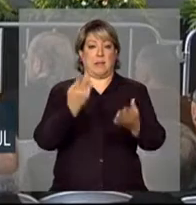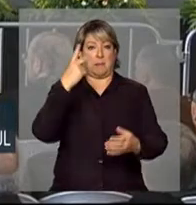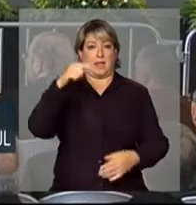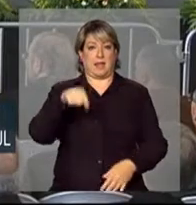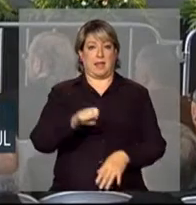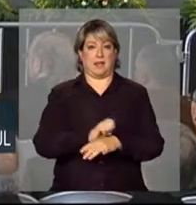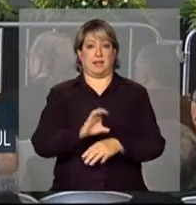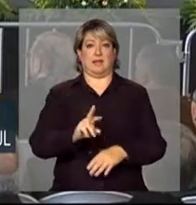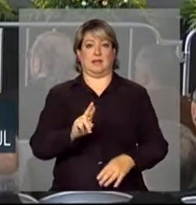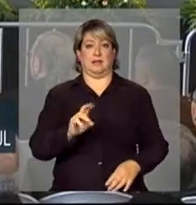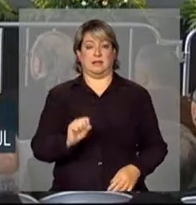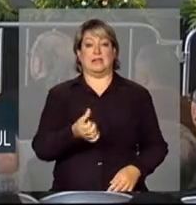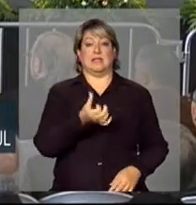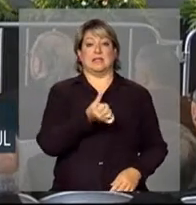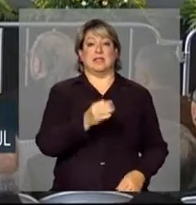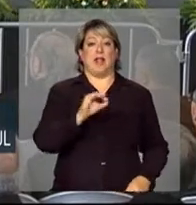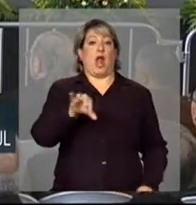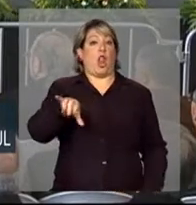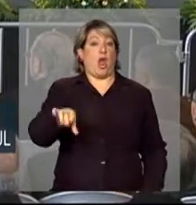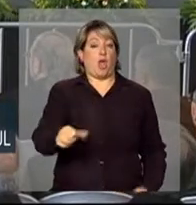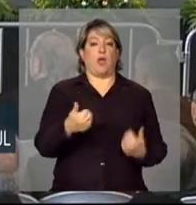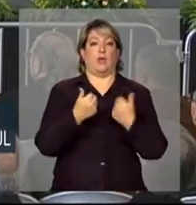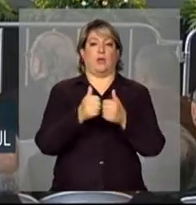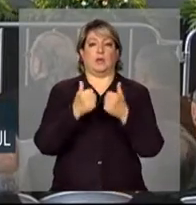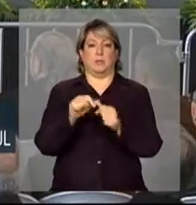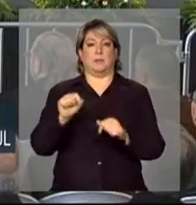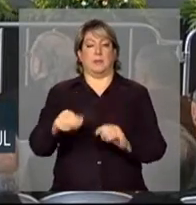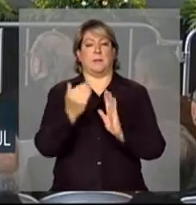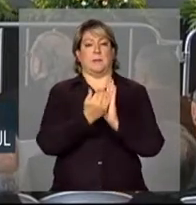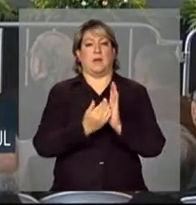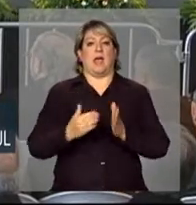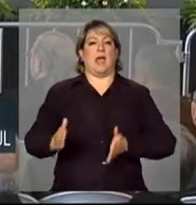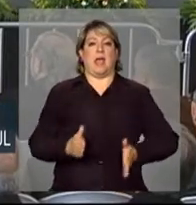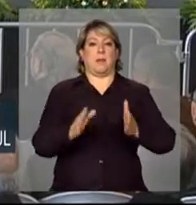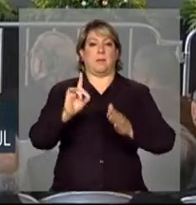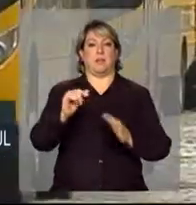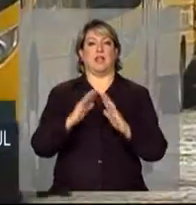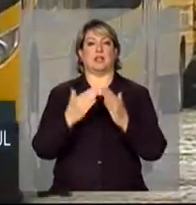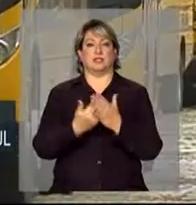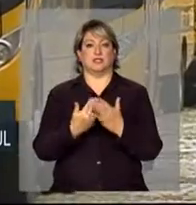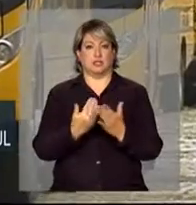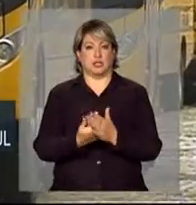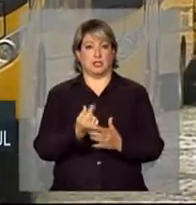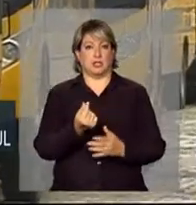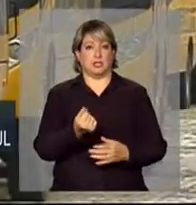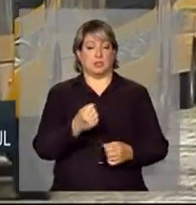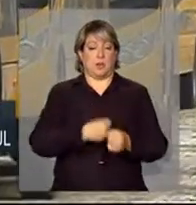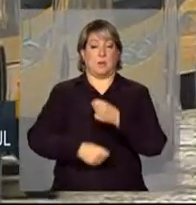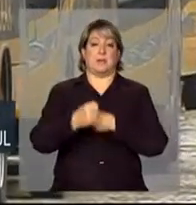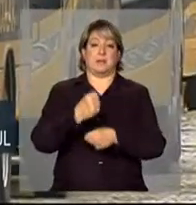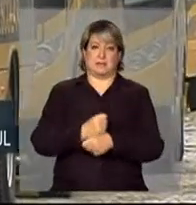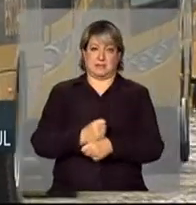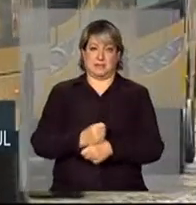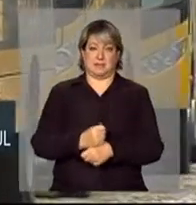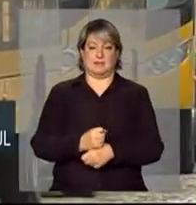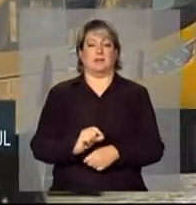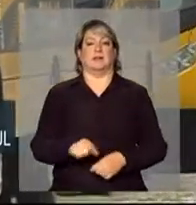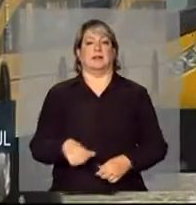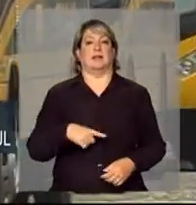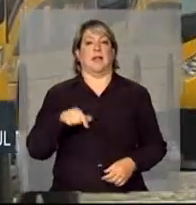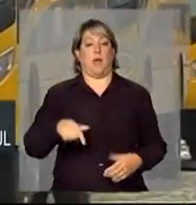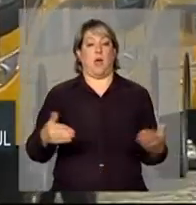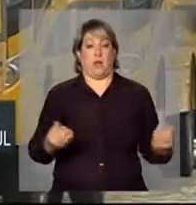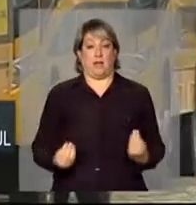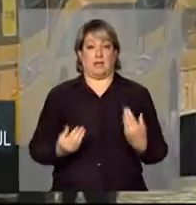Sul 609 ônibus do programa Caminho da Escola com recursos de 2012. Hoje serão entregues